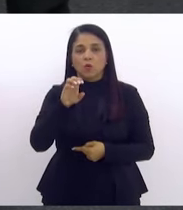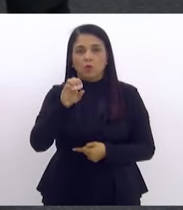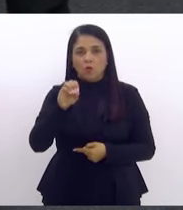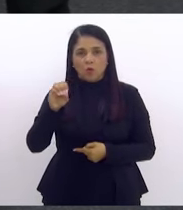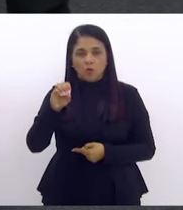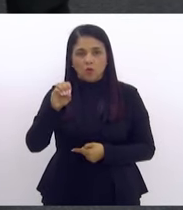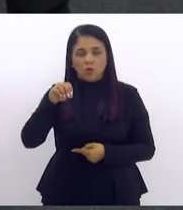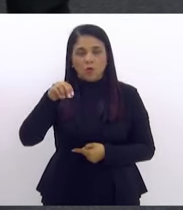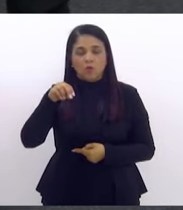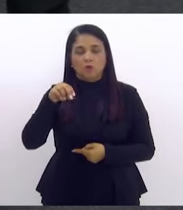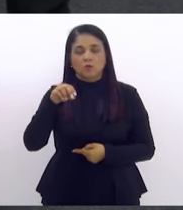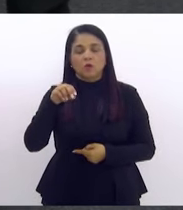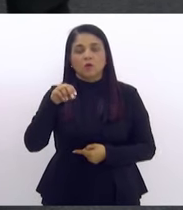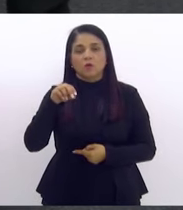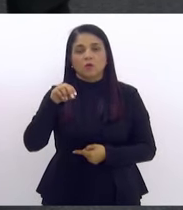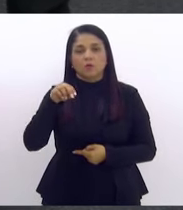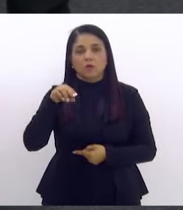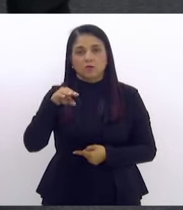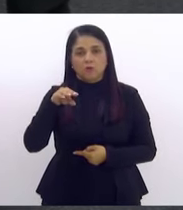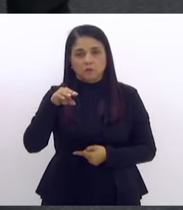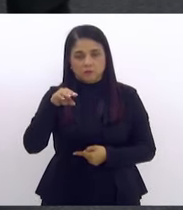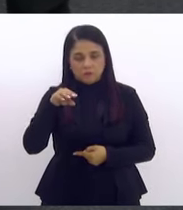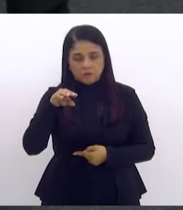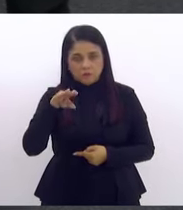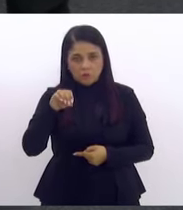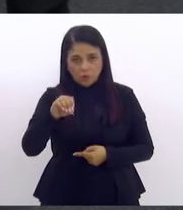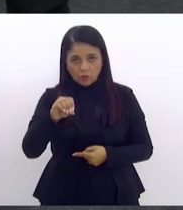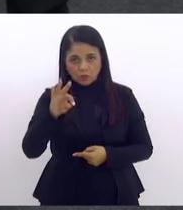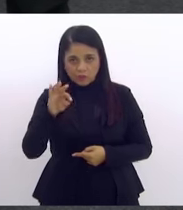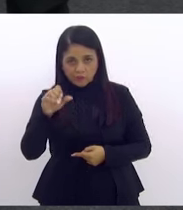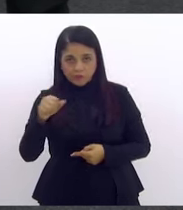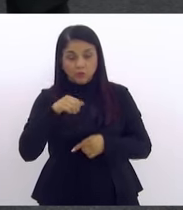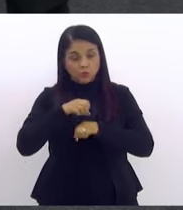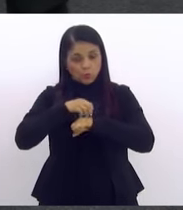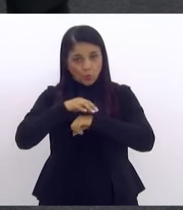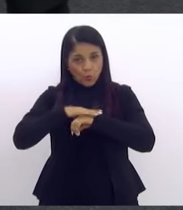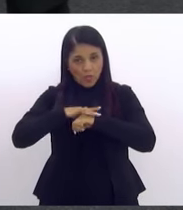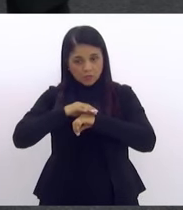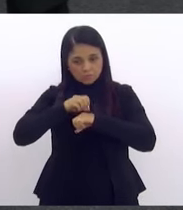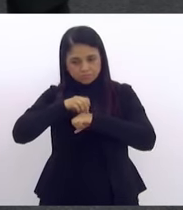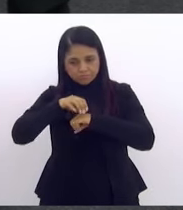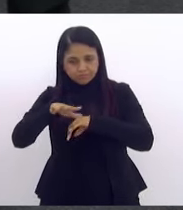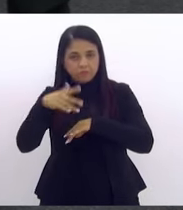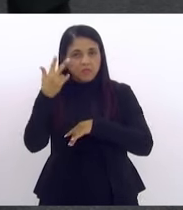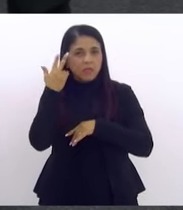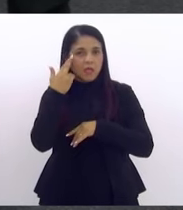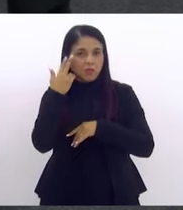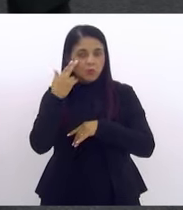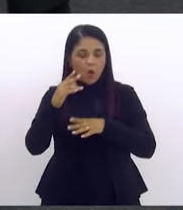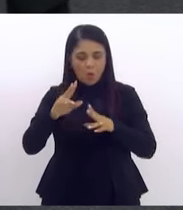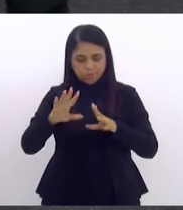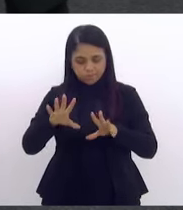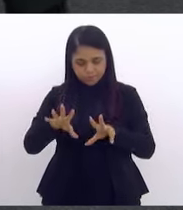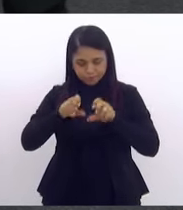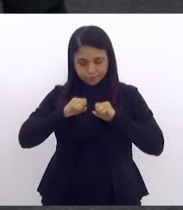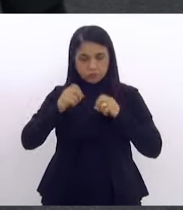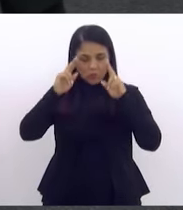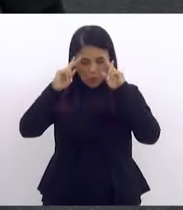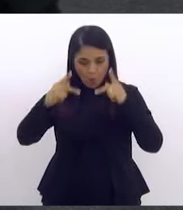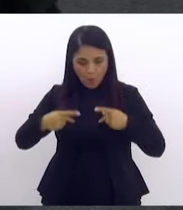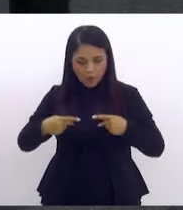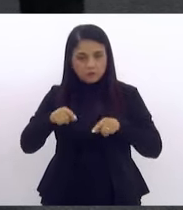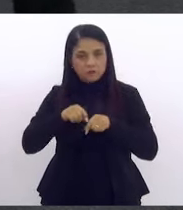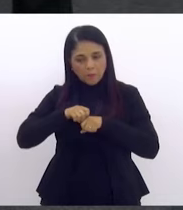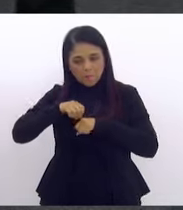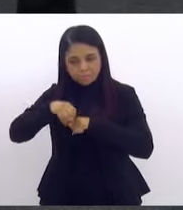doenças zoonóticas são doenças transmitidas de maneira natural dos animais para os seres humanos e dos seres